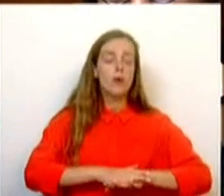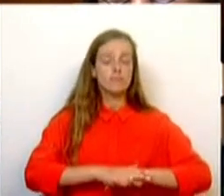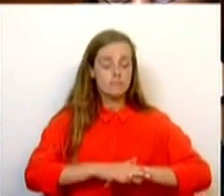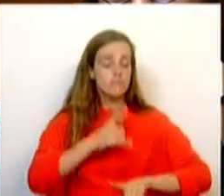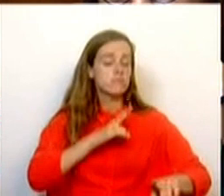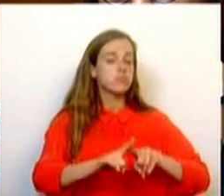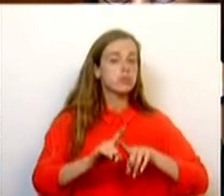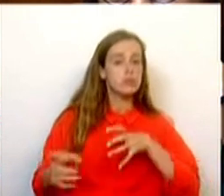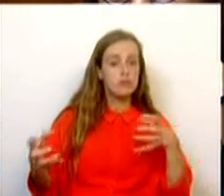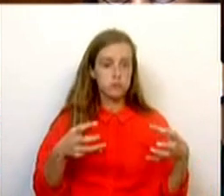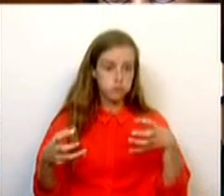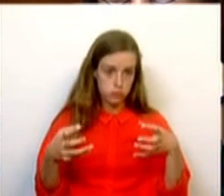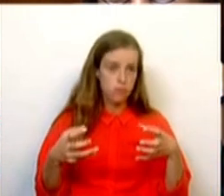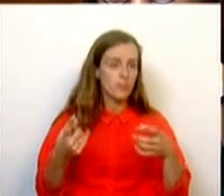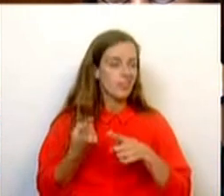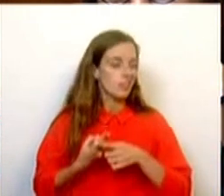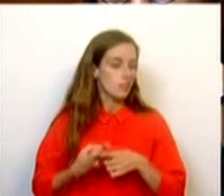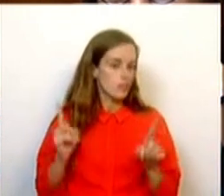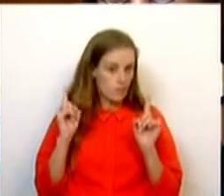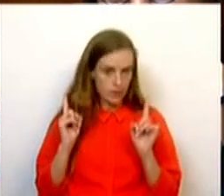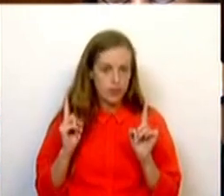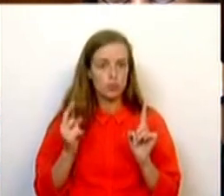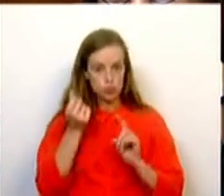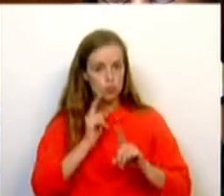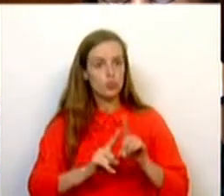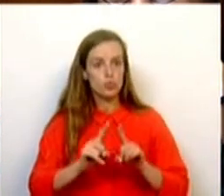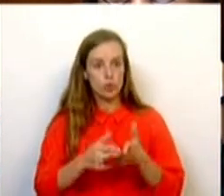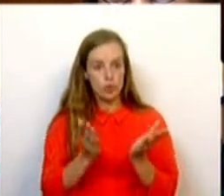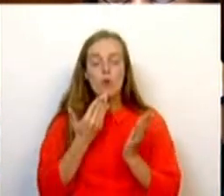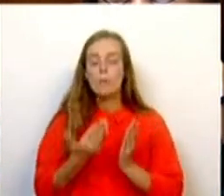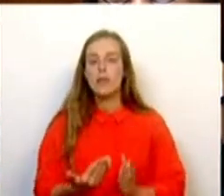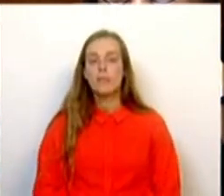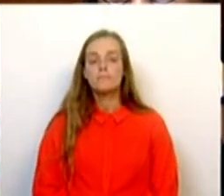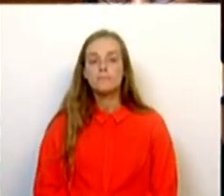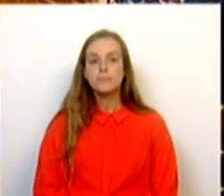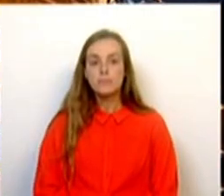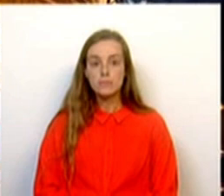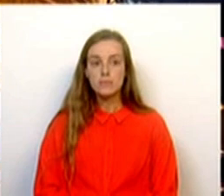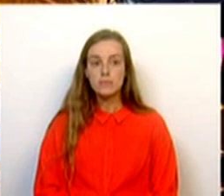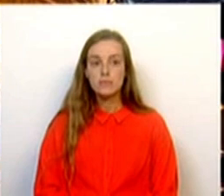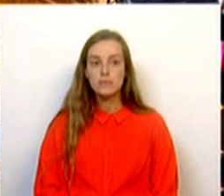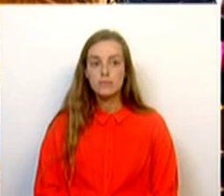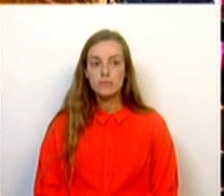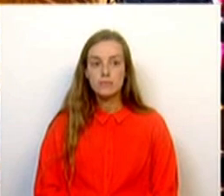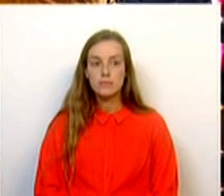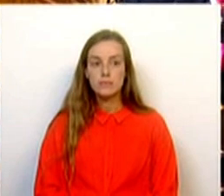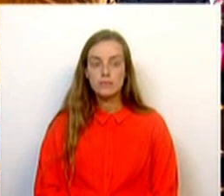políticas, o que é uma coisa muitíssimo distinta, senhores deputados. Muito obrigada. Muito obrigado.